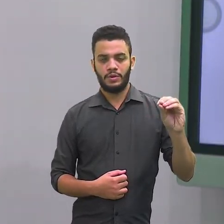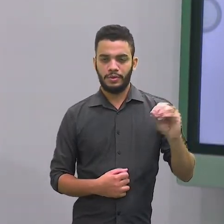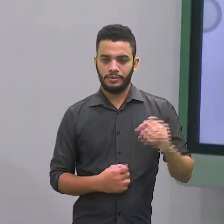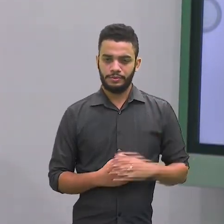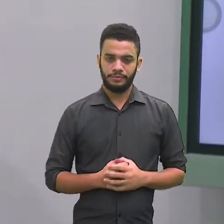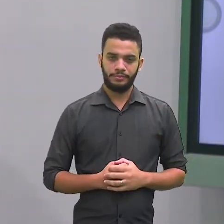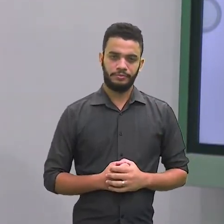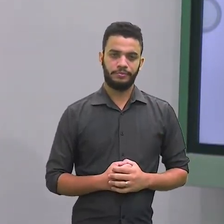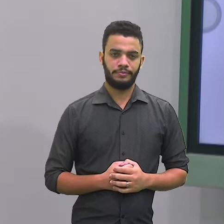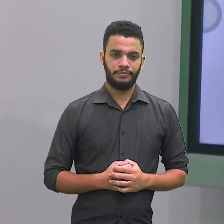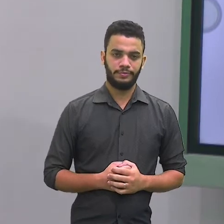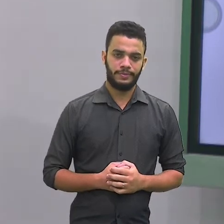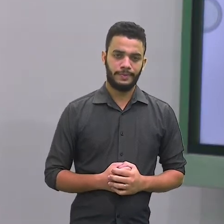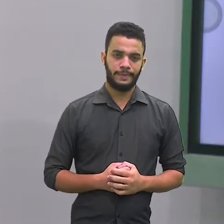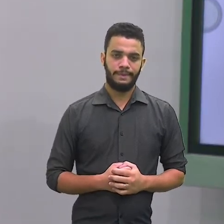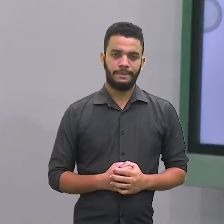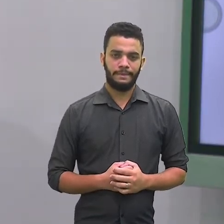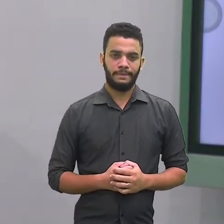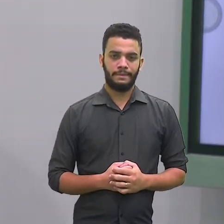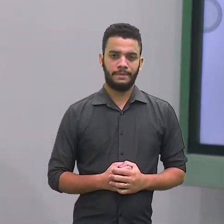Indício.